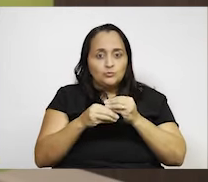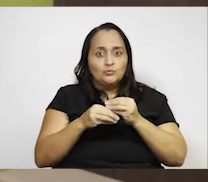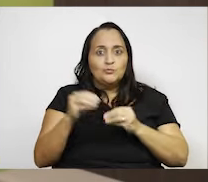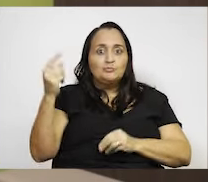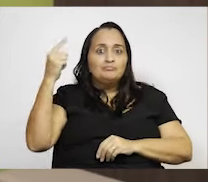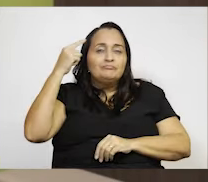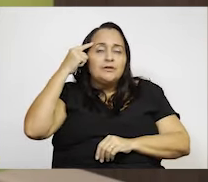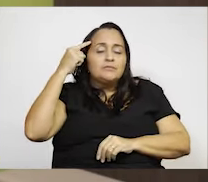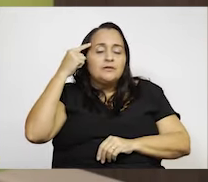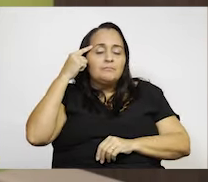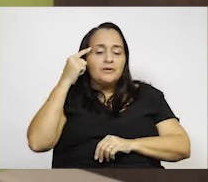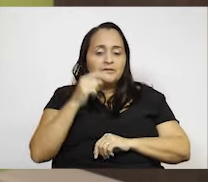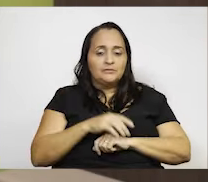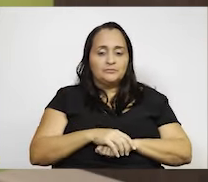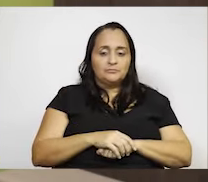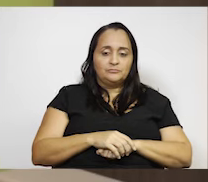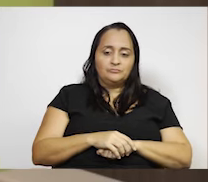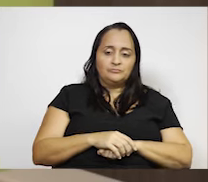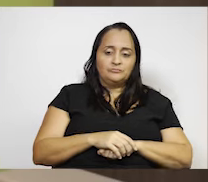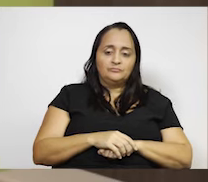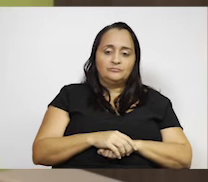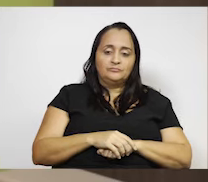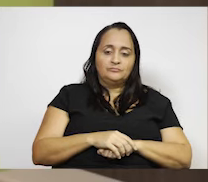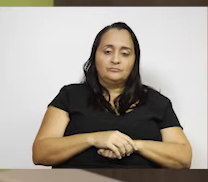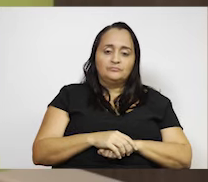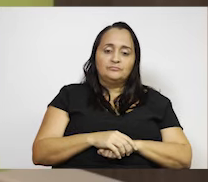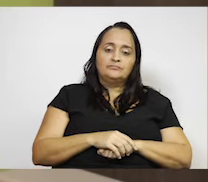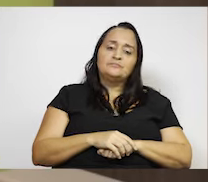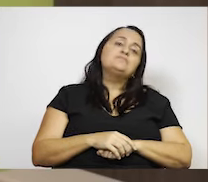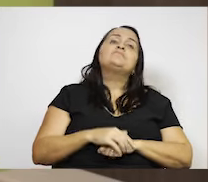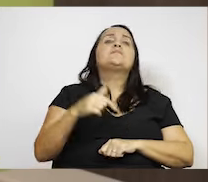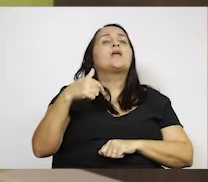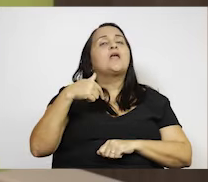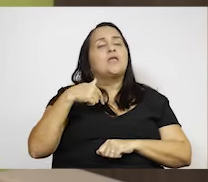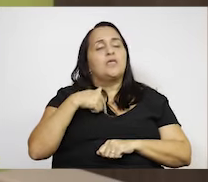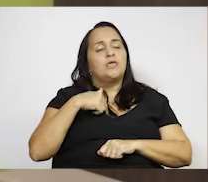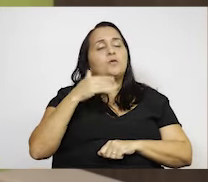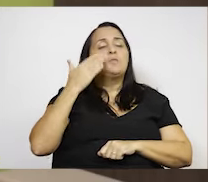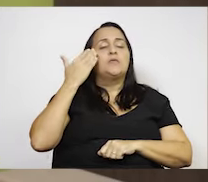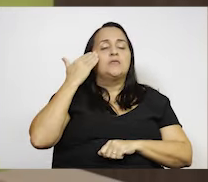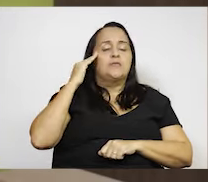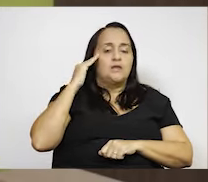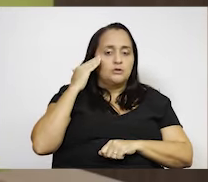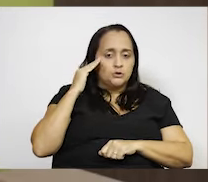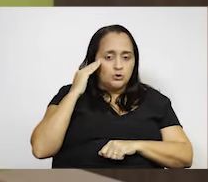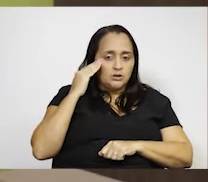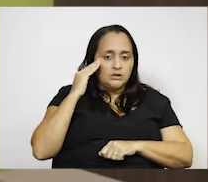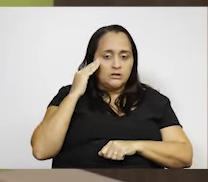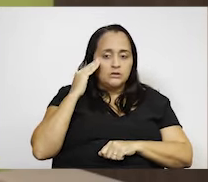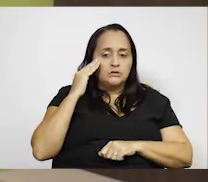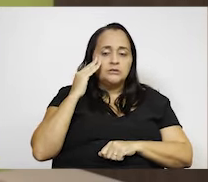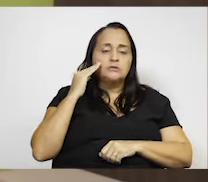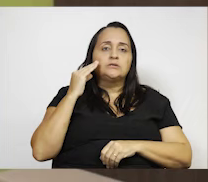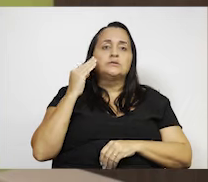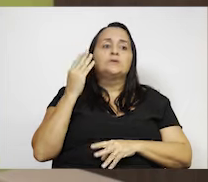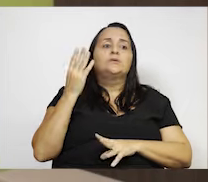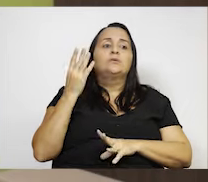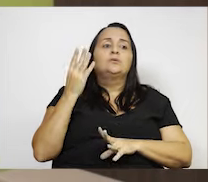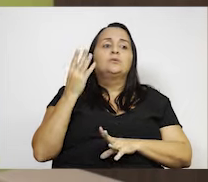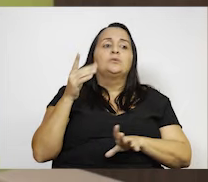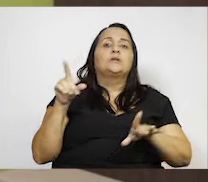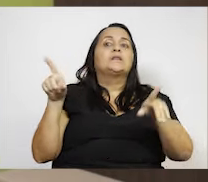discutido, tá? Como também, olha, eu entendi isso, como